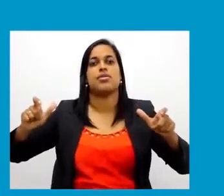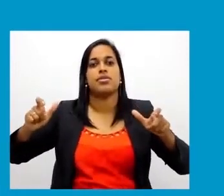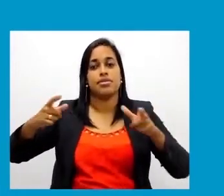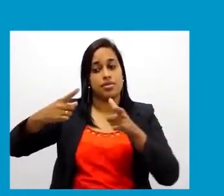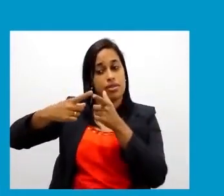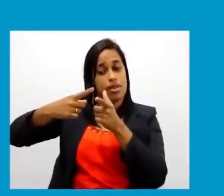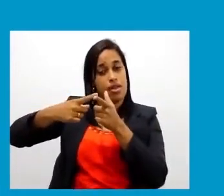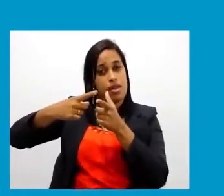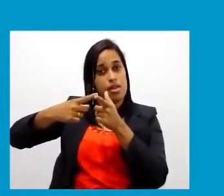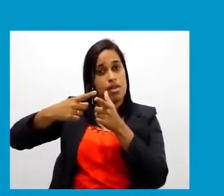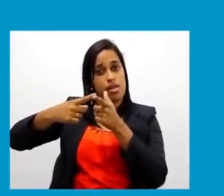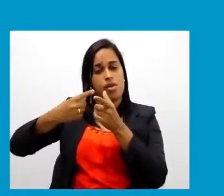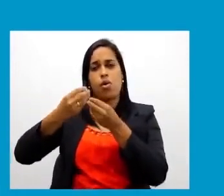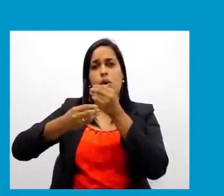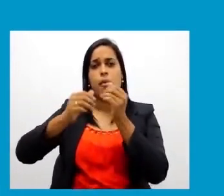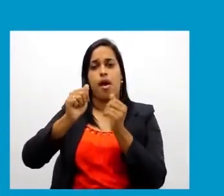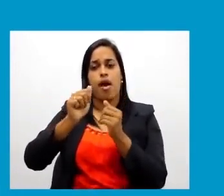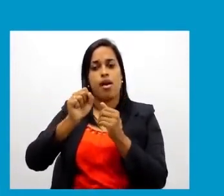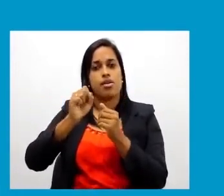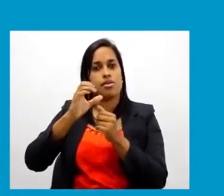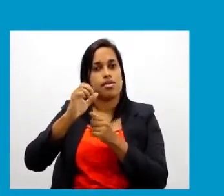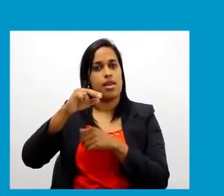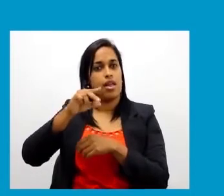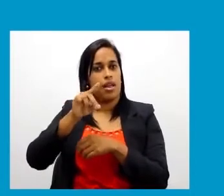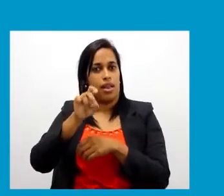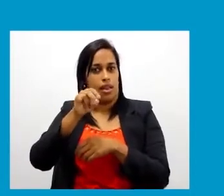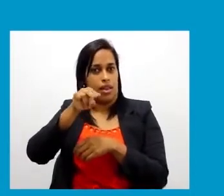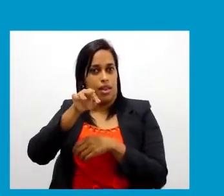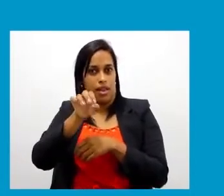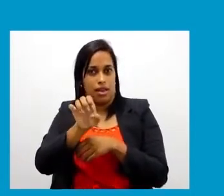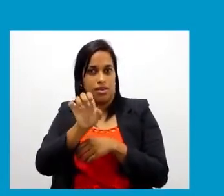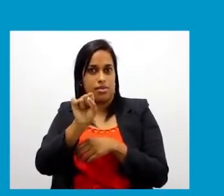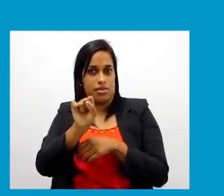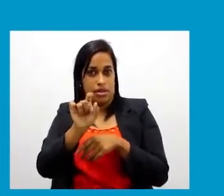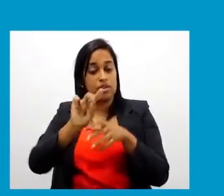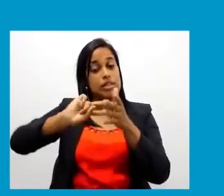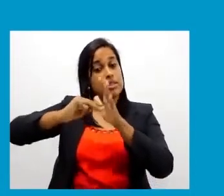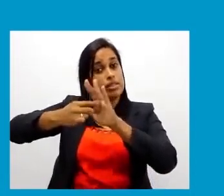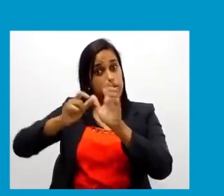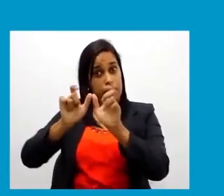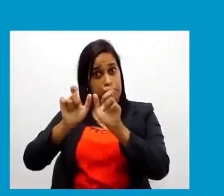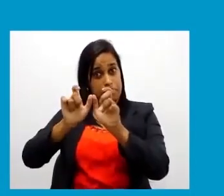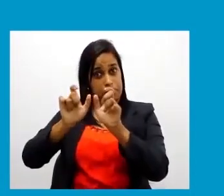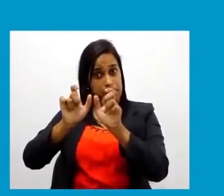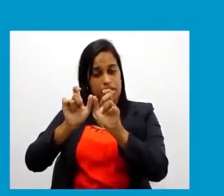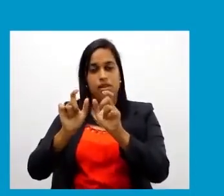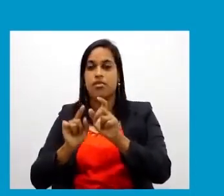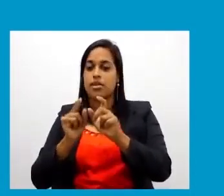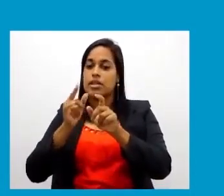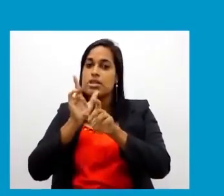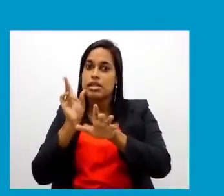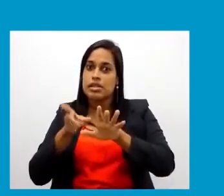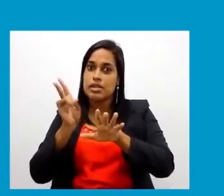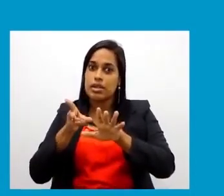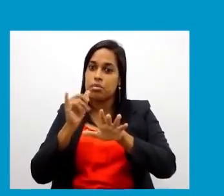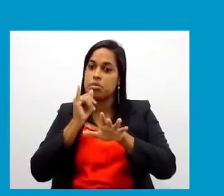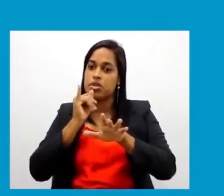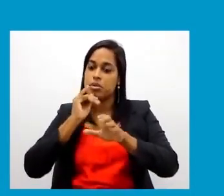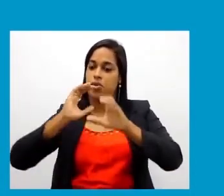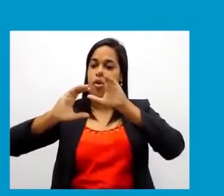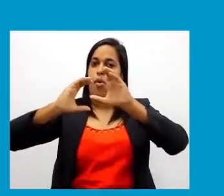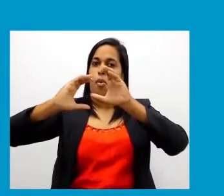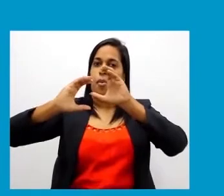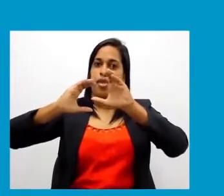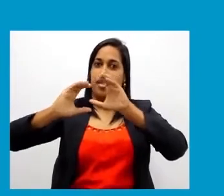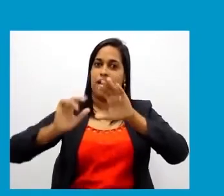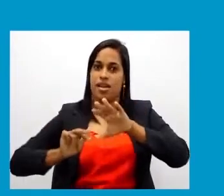Elas podem ser ascendentes. Ascendentes é quando ela sobe. Ascendente. Elas podem ser descendentes, quando elas estão aqui em cima e